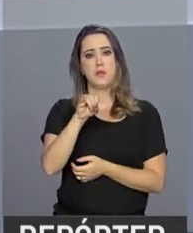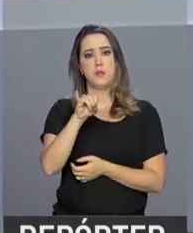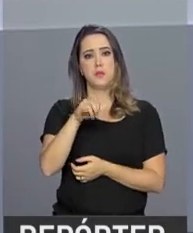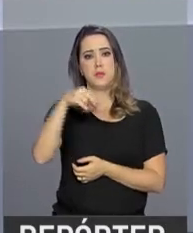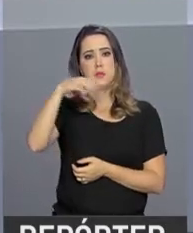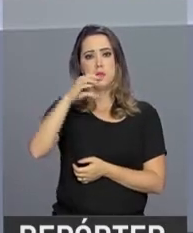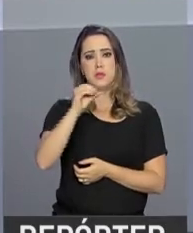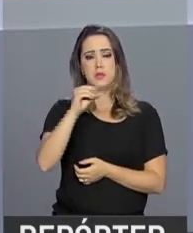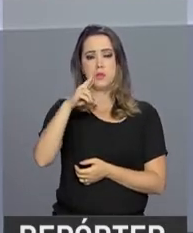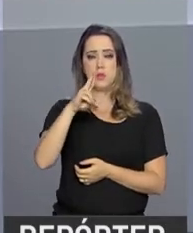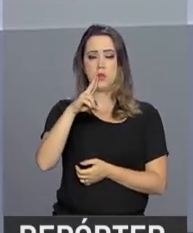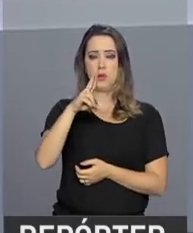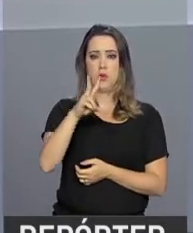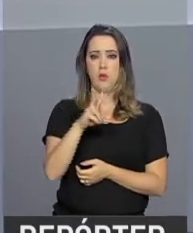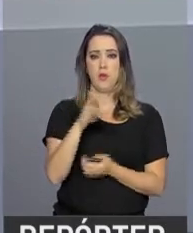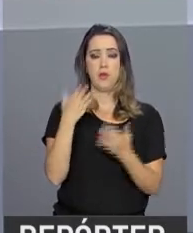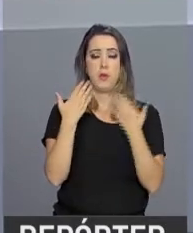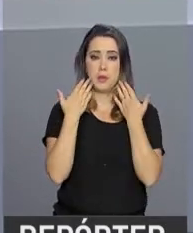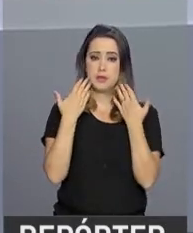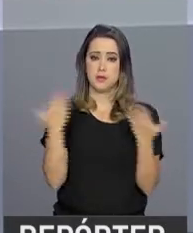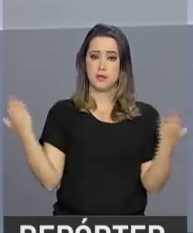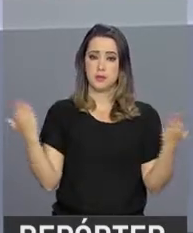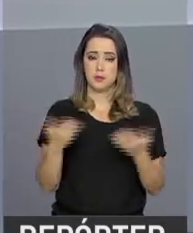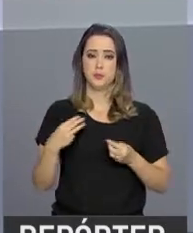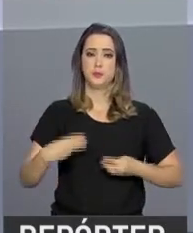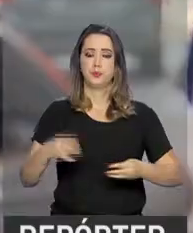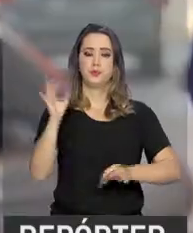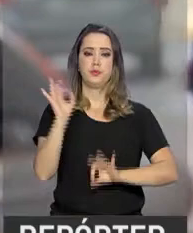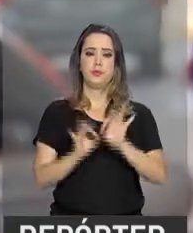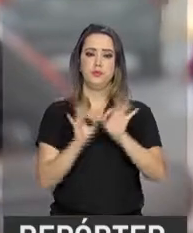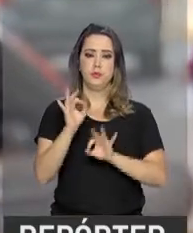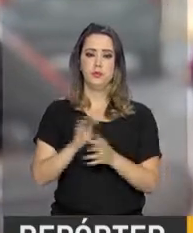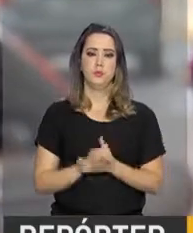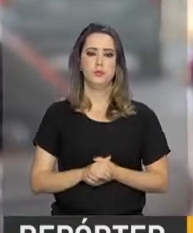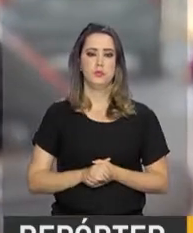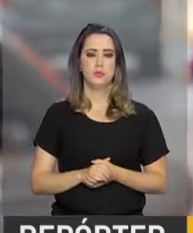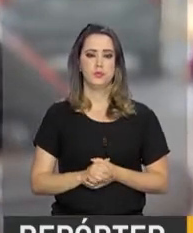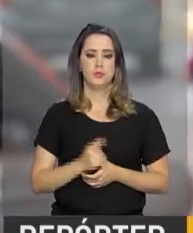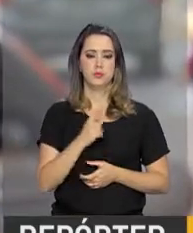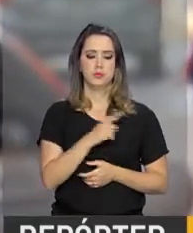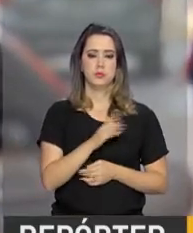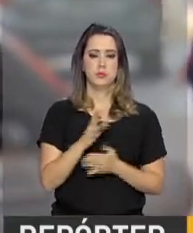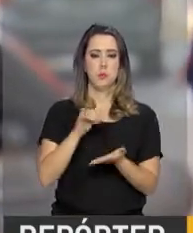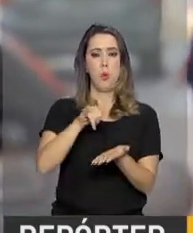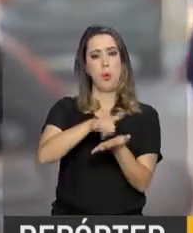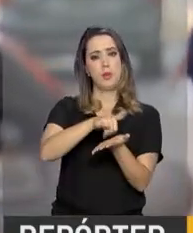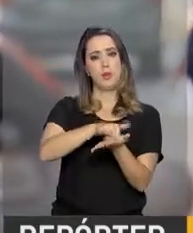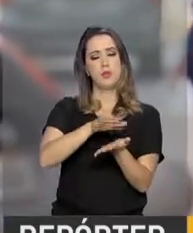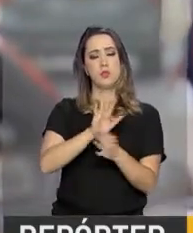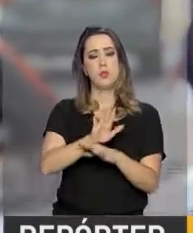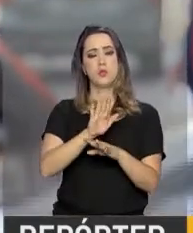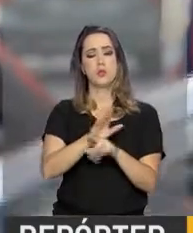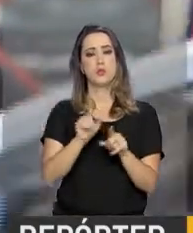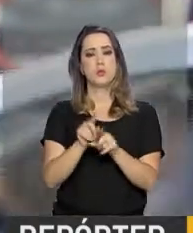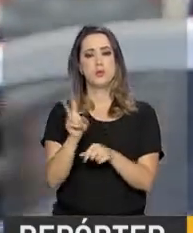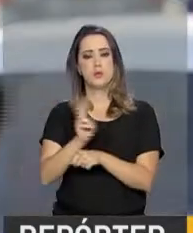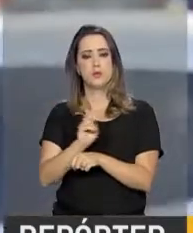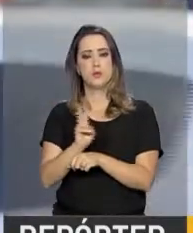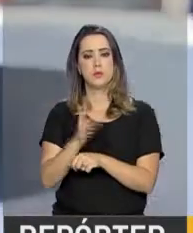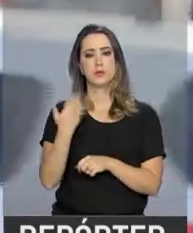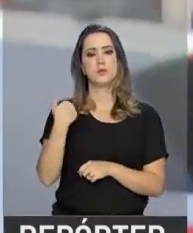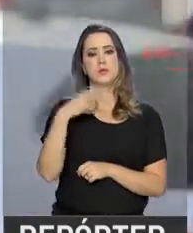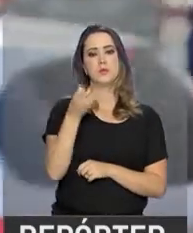apresentado hoje pelo ministério do planejamento o aplicativo vai auxiliar na fiscalização das mais de